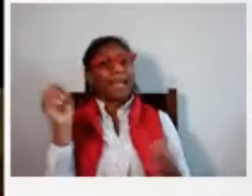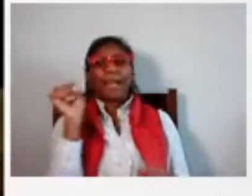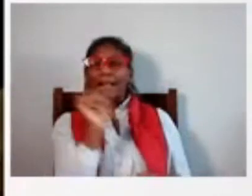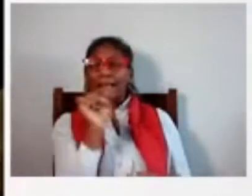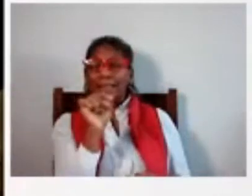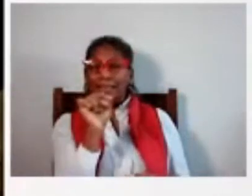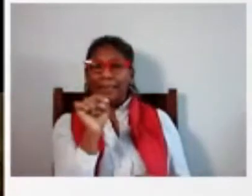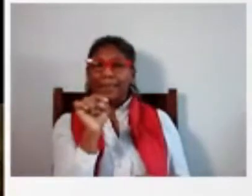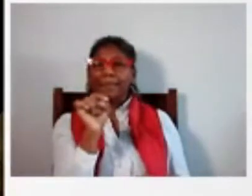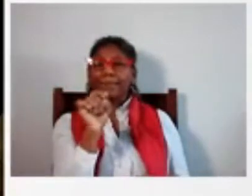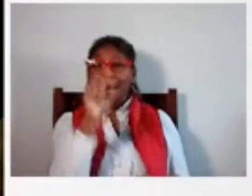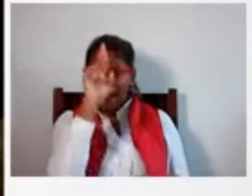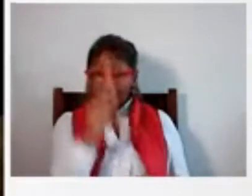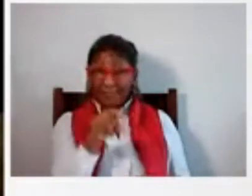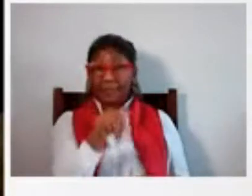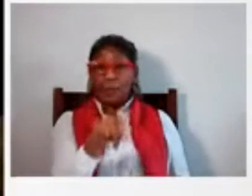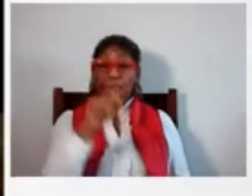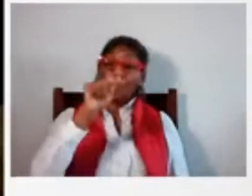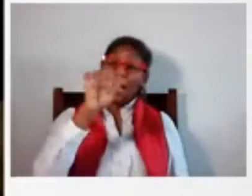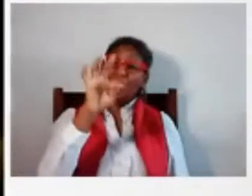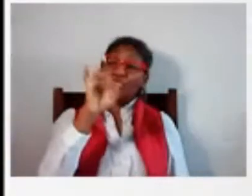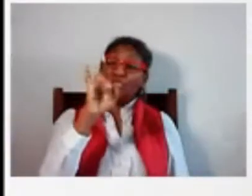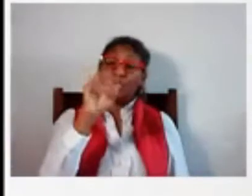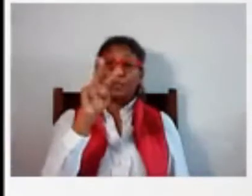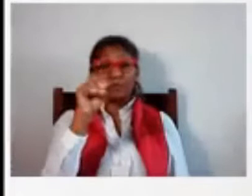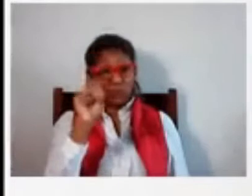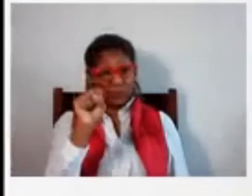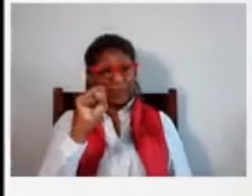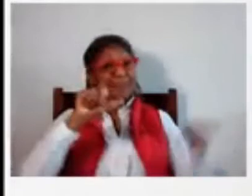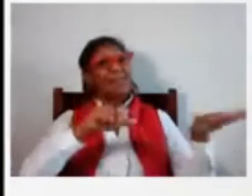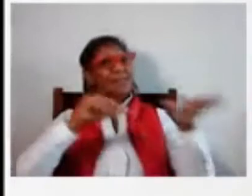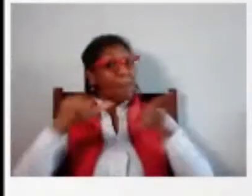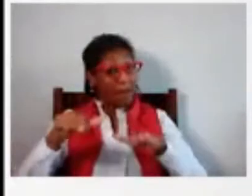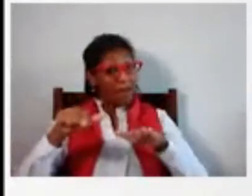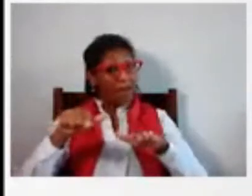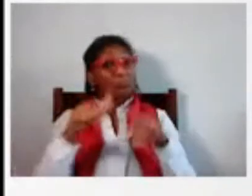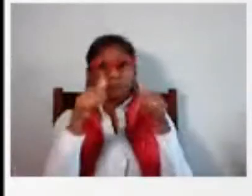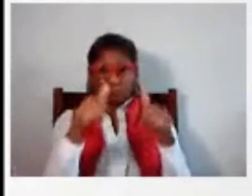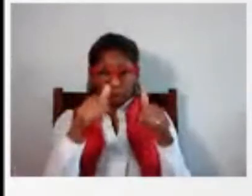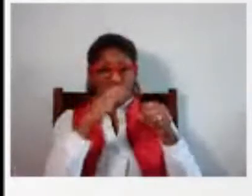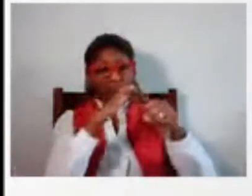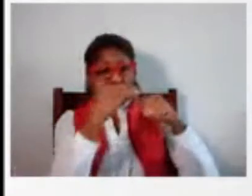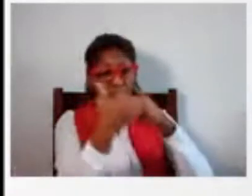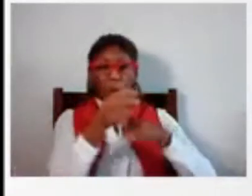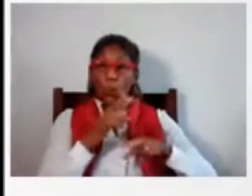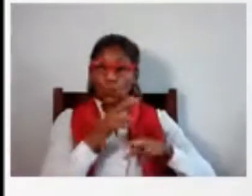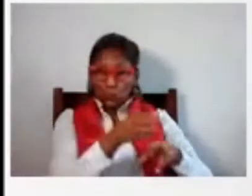a razão entre os casos ativos na semana e os casos recuperados. Eram ativos